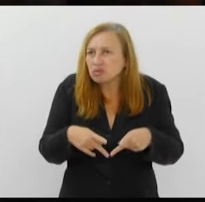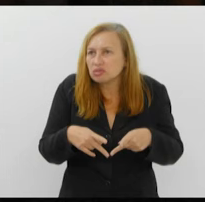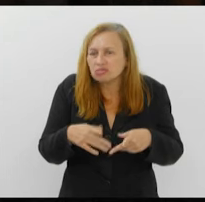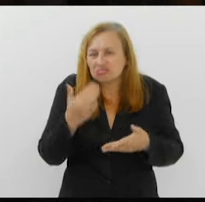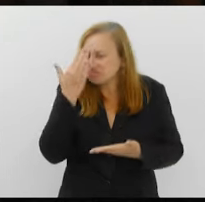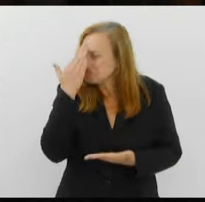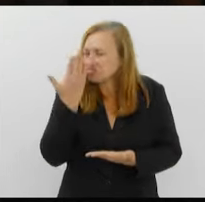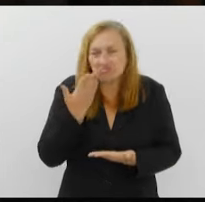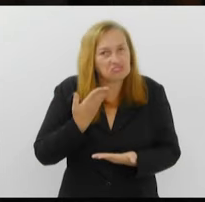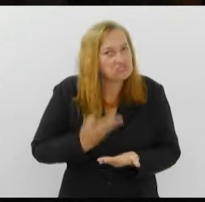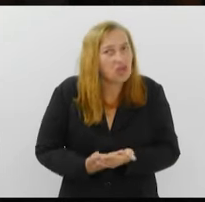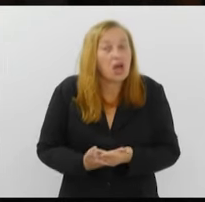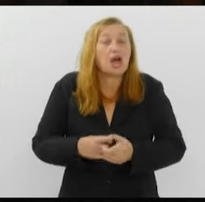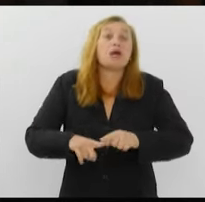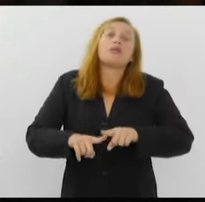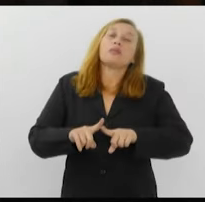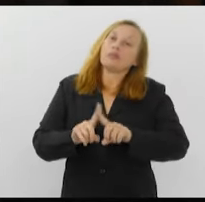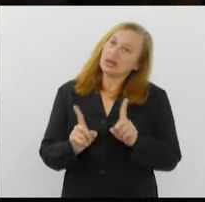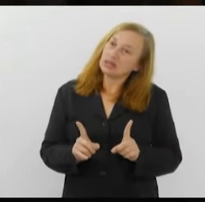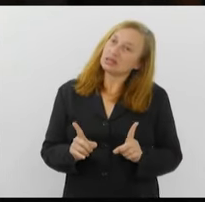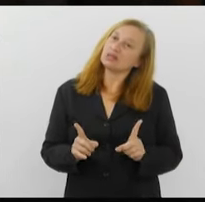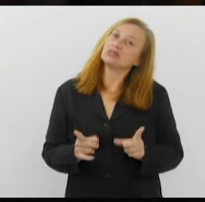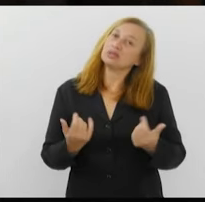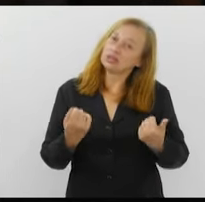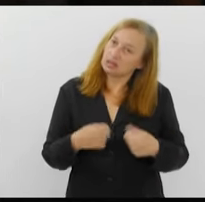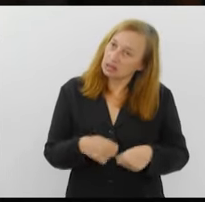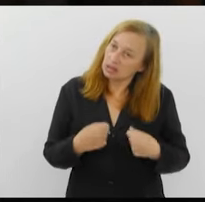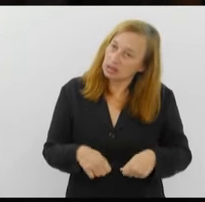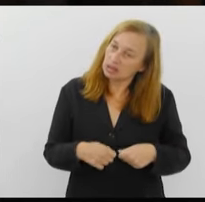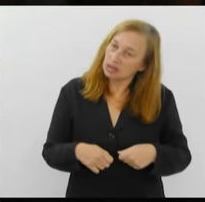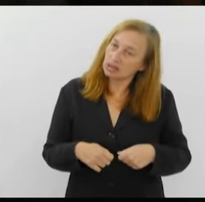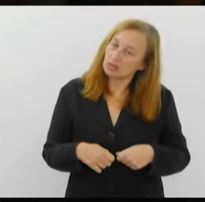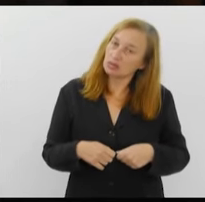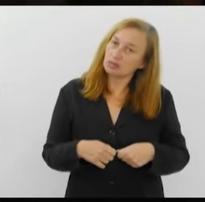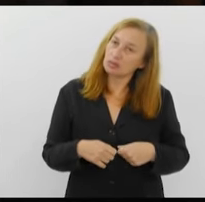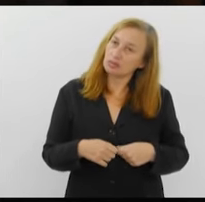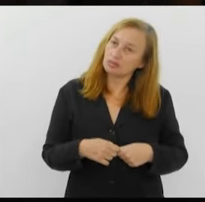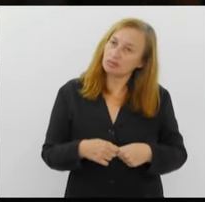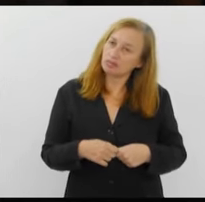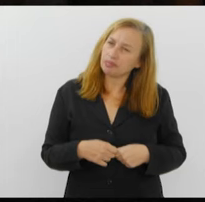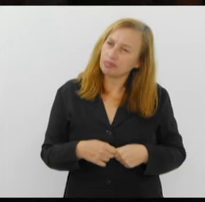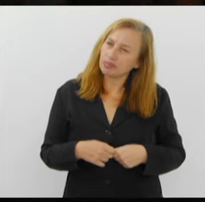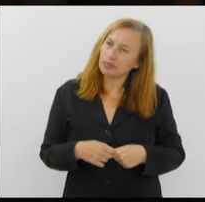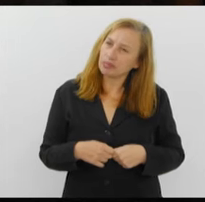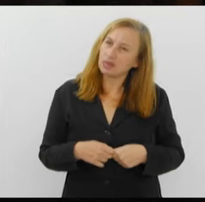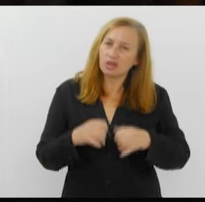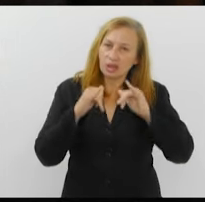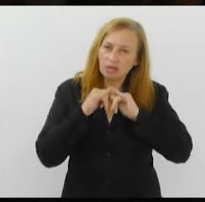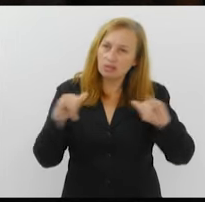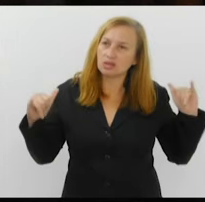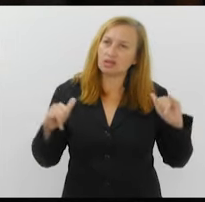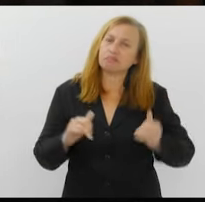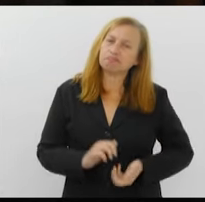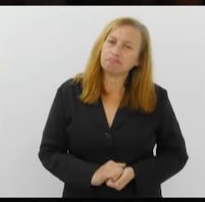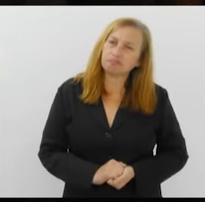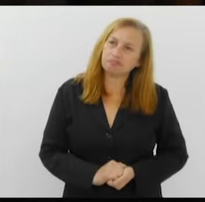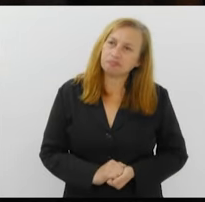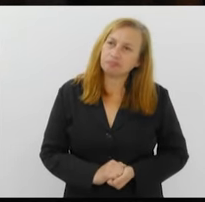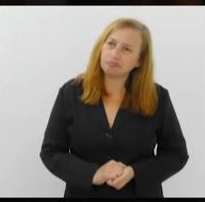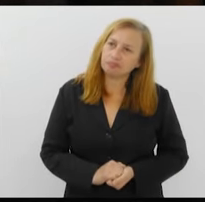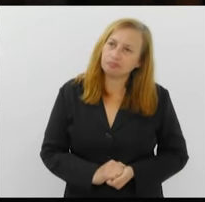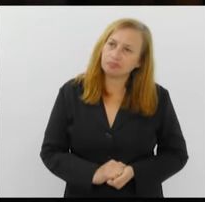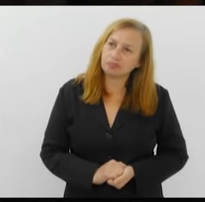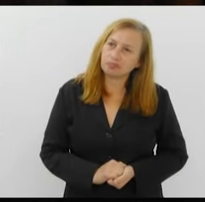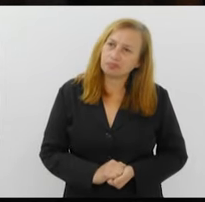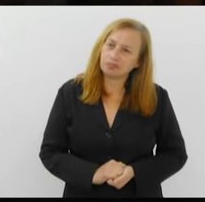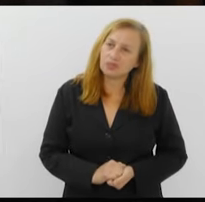descrente, mas eu tenho que deixar publicamente um comunicado. Vá para o